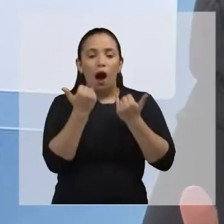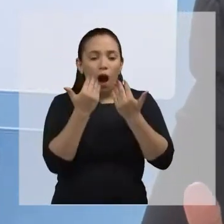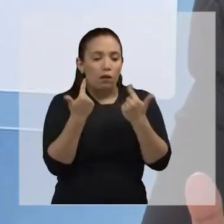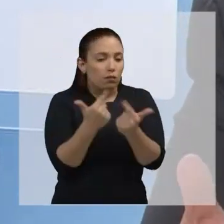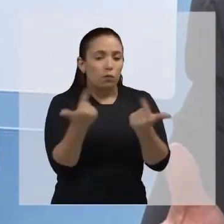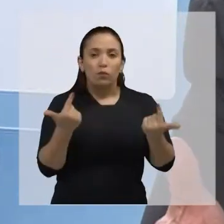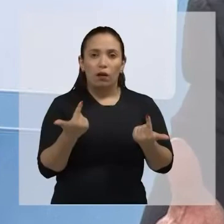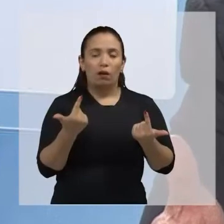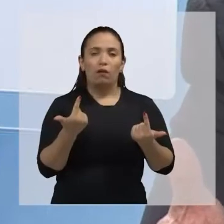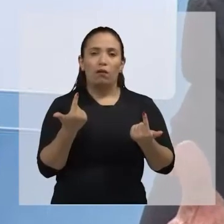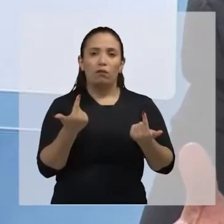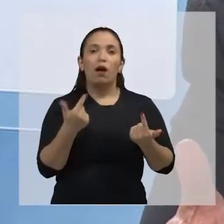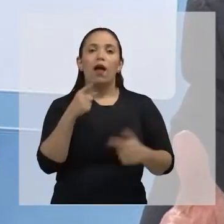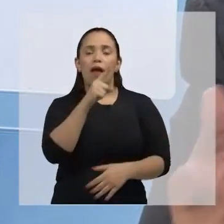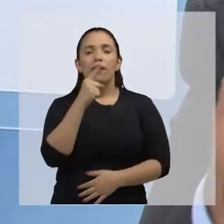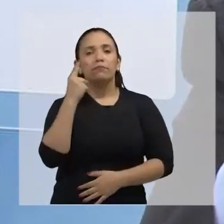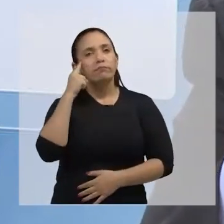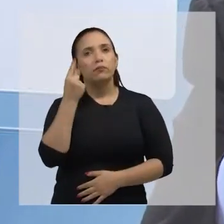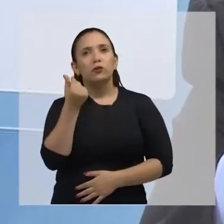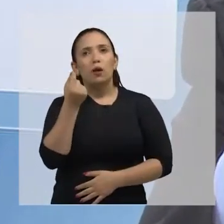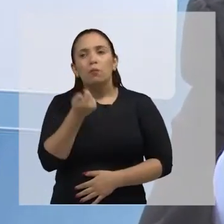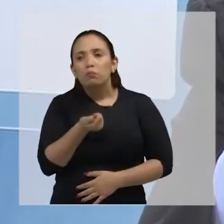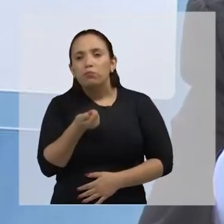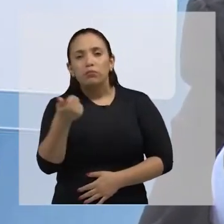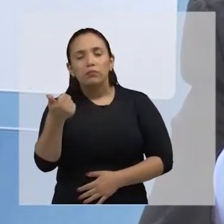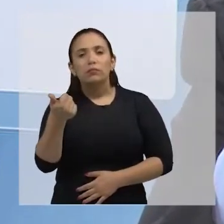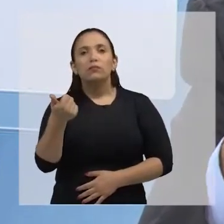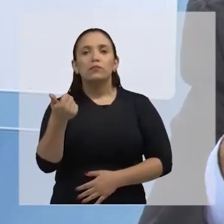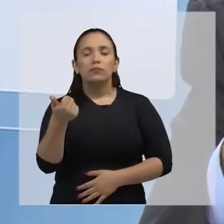criou a renda mínima. Criou a renda mínima. E criou um vínculo